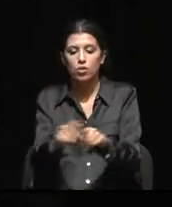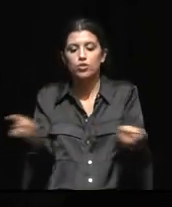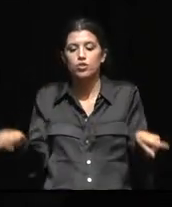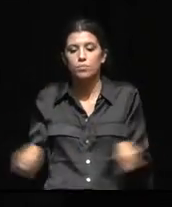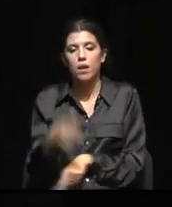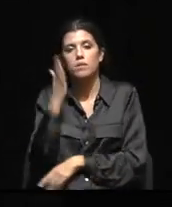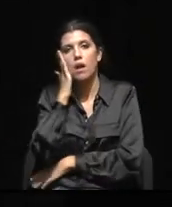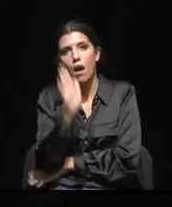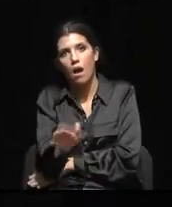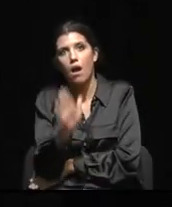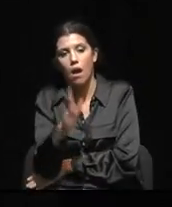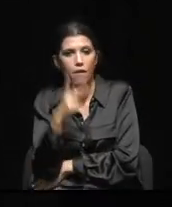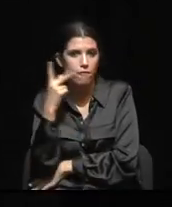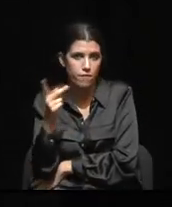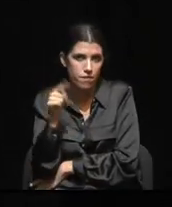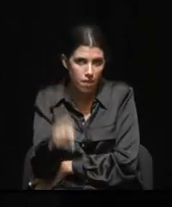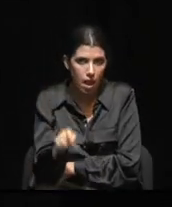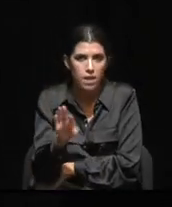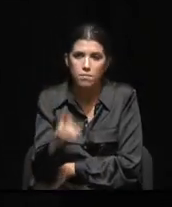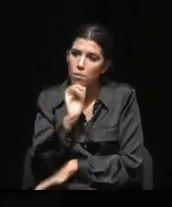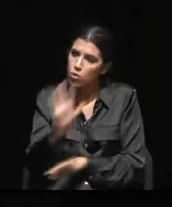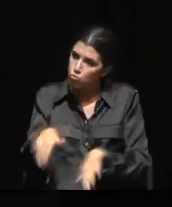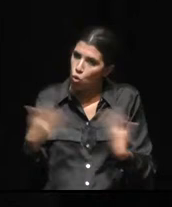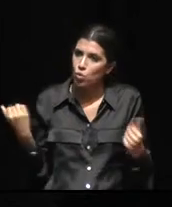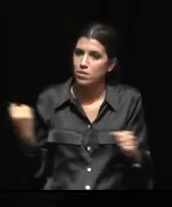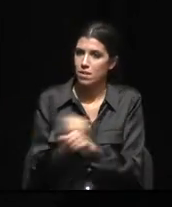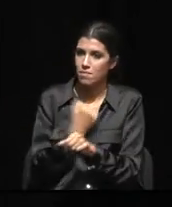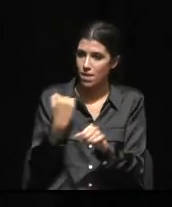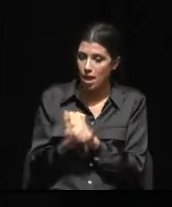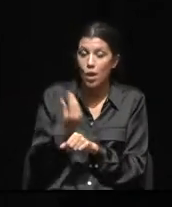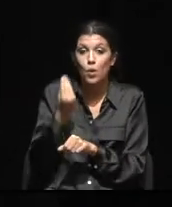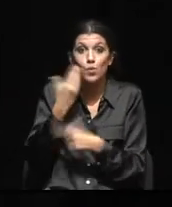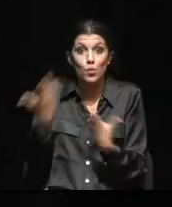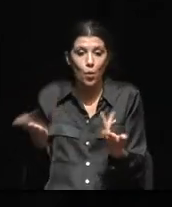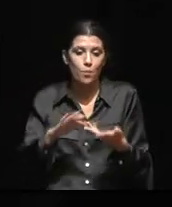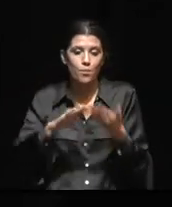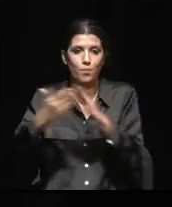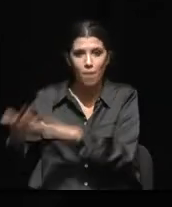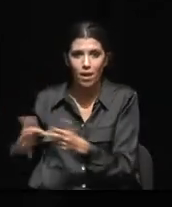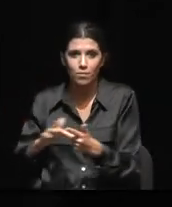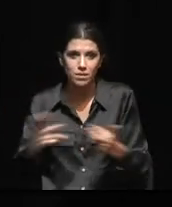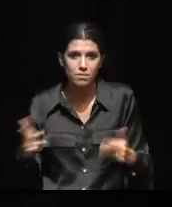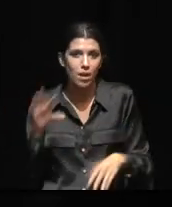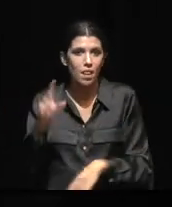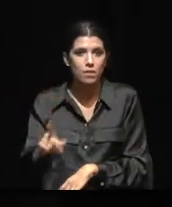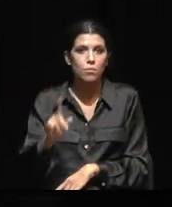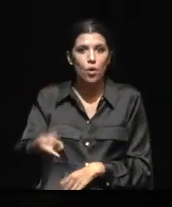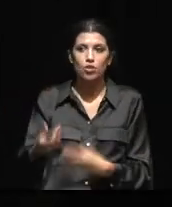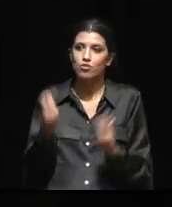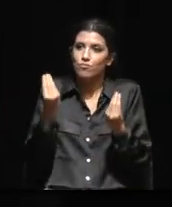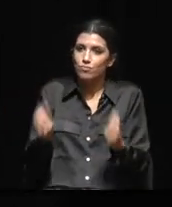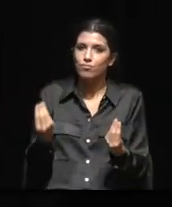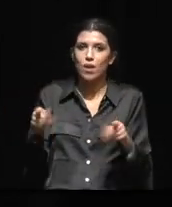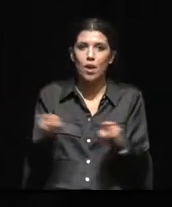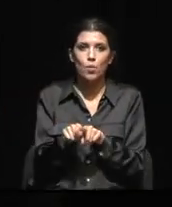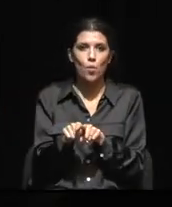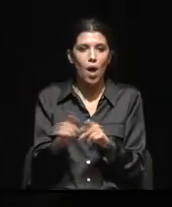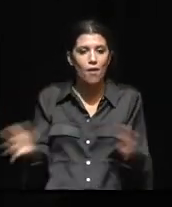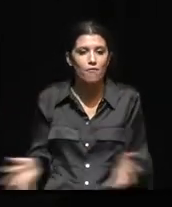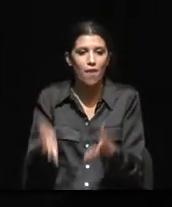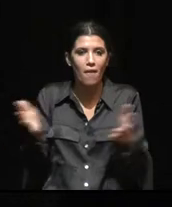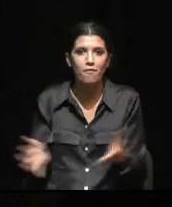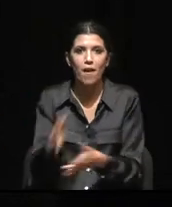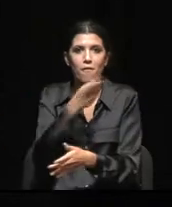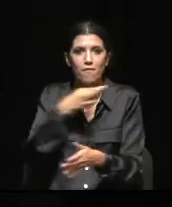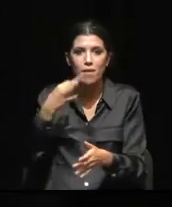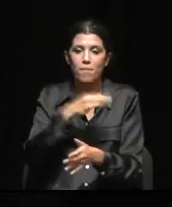onde moram Mas onde podem trabalhar fazendo dos bairros municipais de Lisboa um autêntico trampolim para que